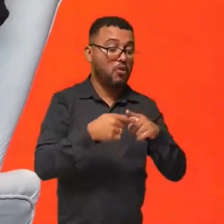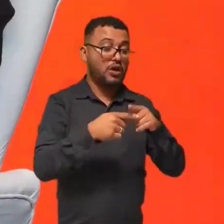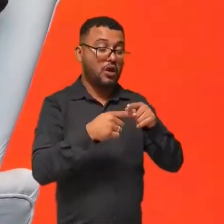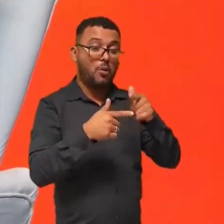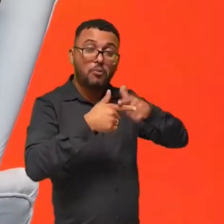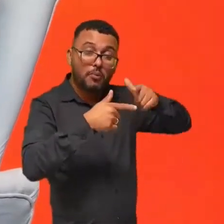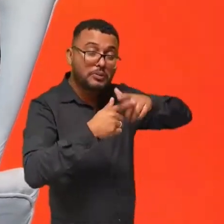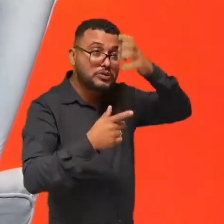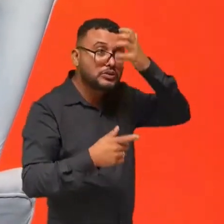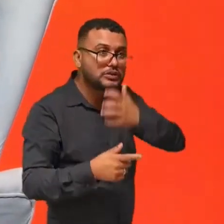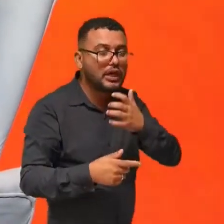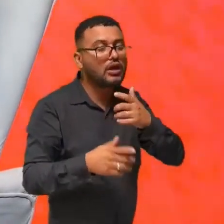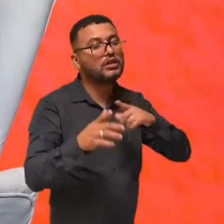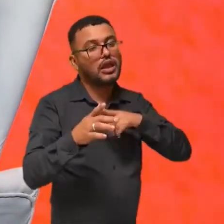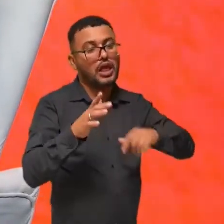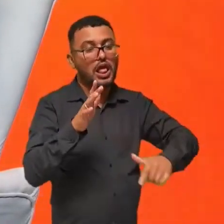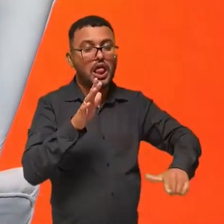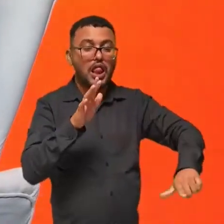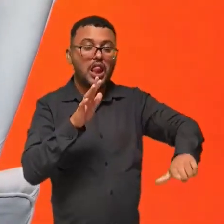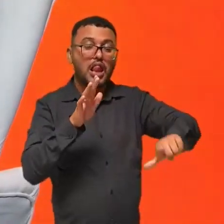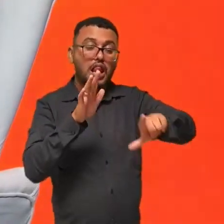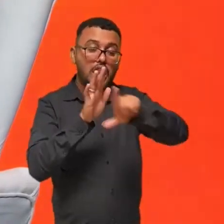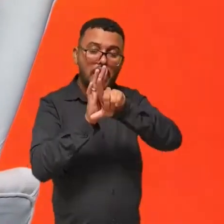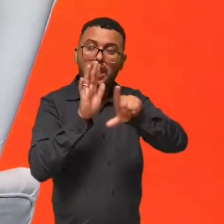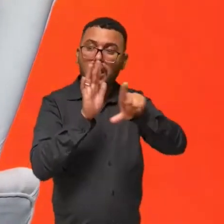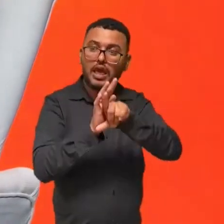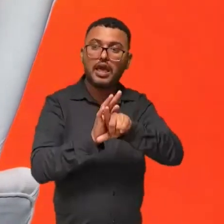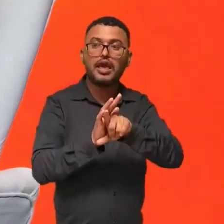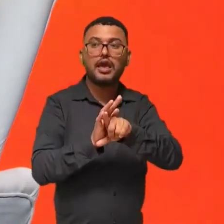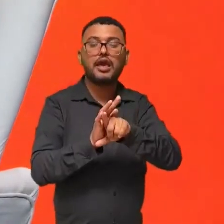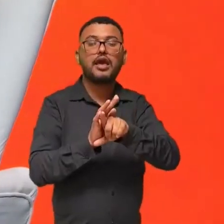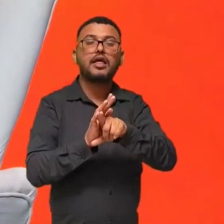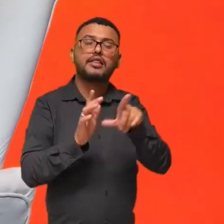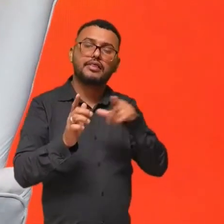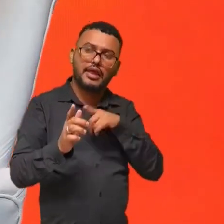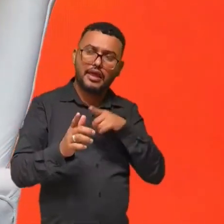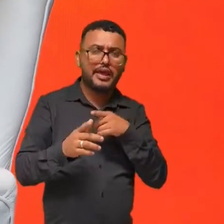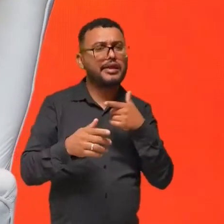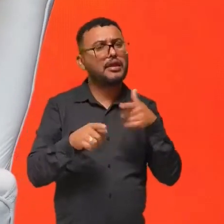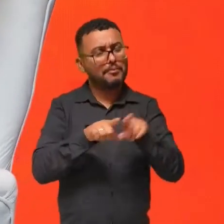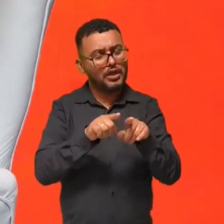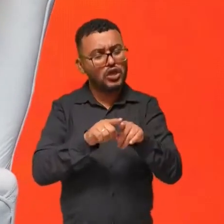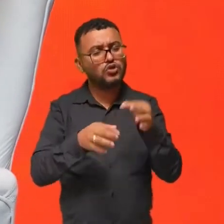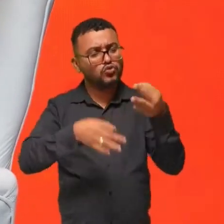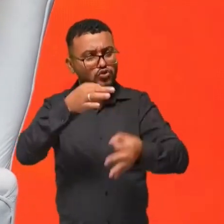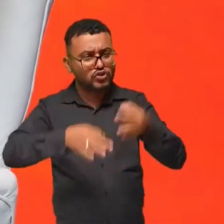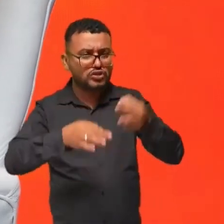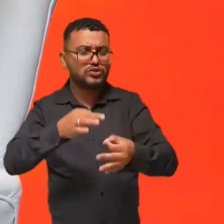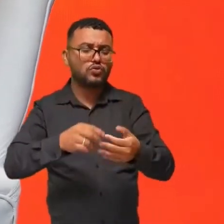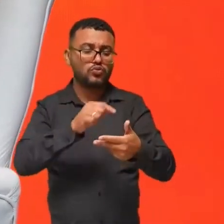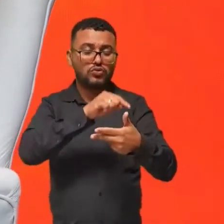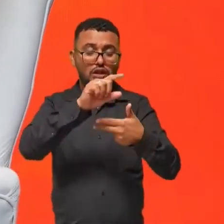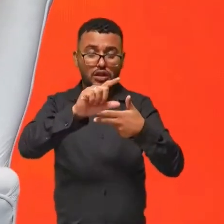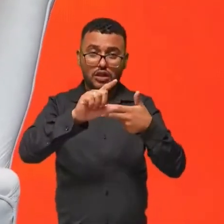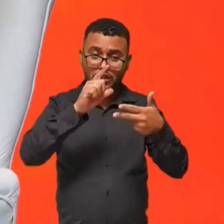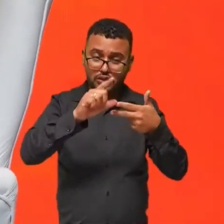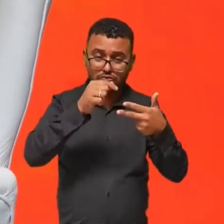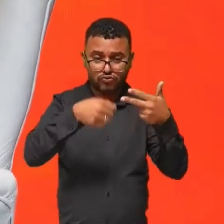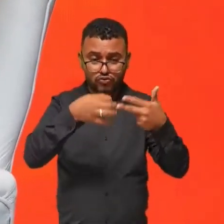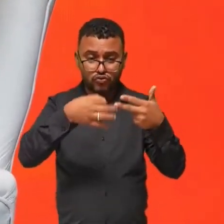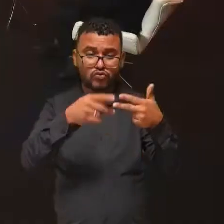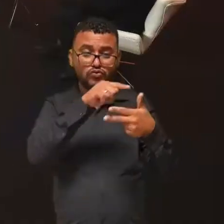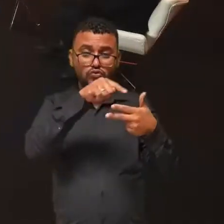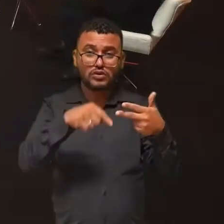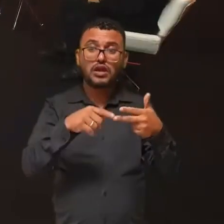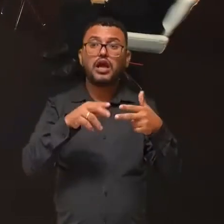outro âmbito, né, de legislativo, de judiciário. Mas eu acho que a gente tem que fazer o dever de casa. Eu acho que é muito importante a gente assumir essa